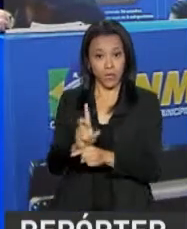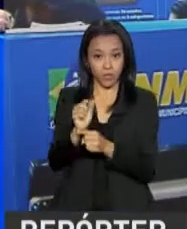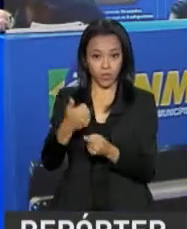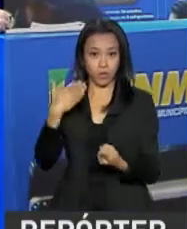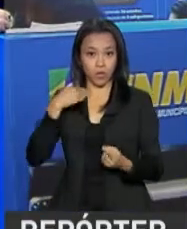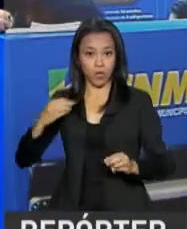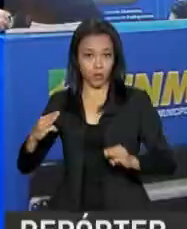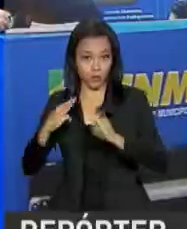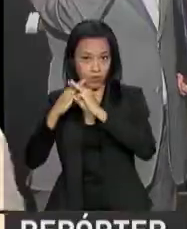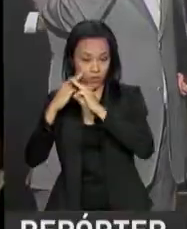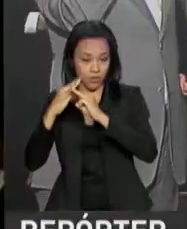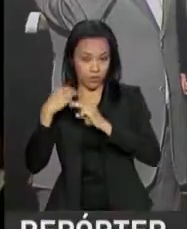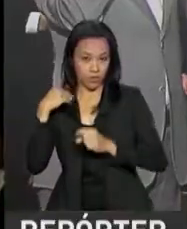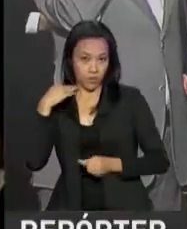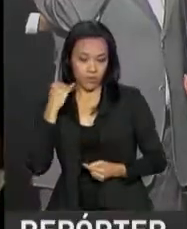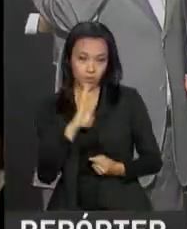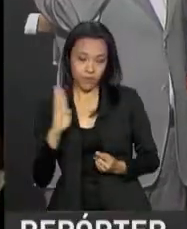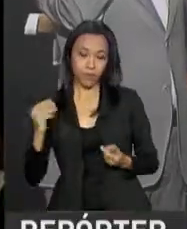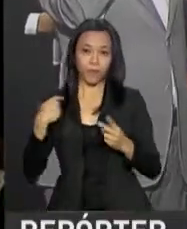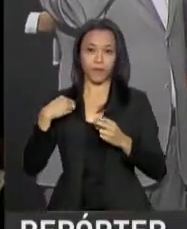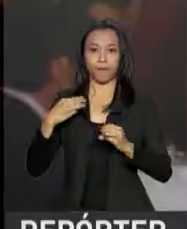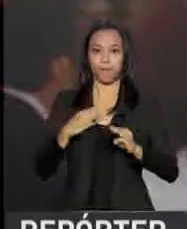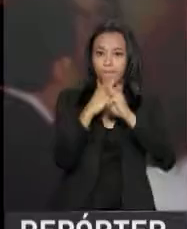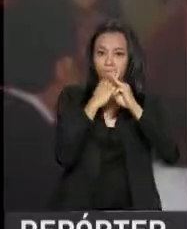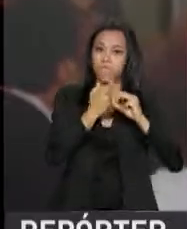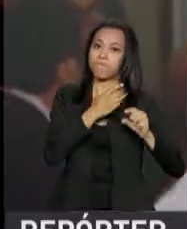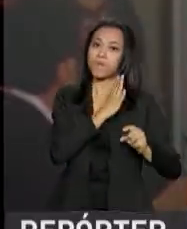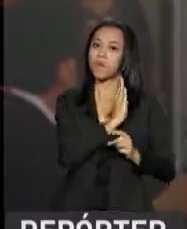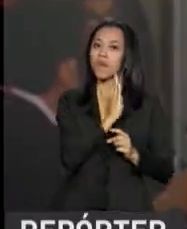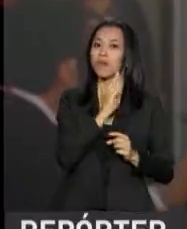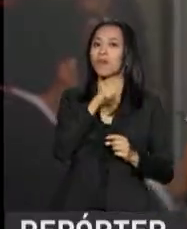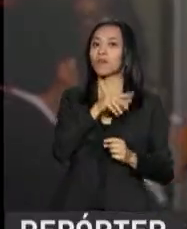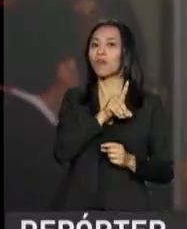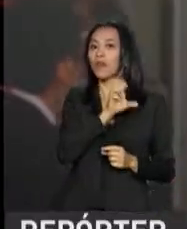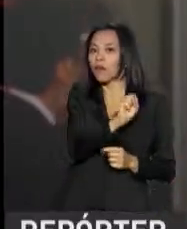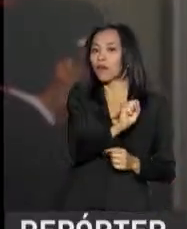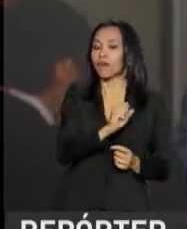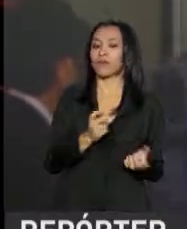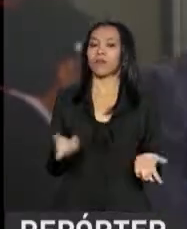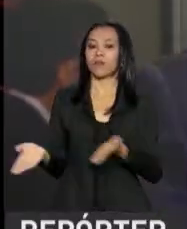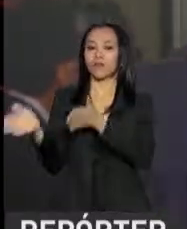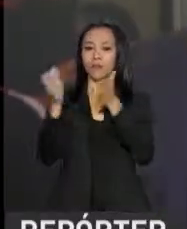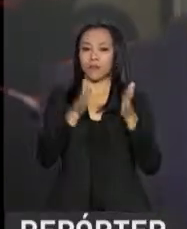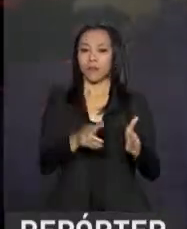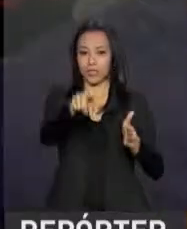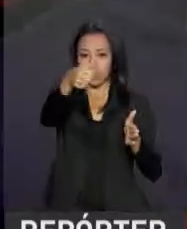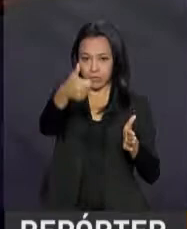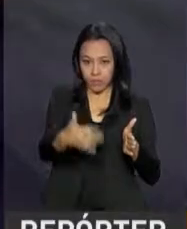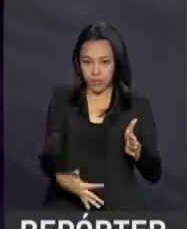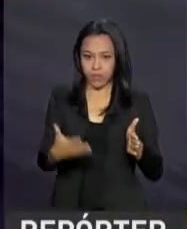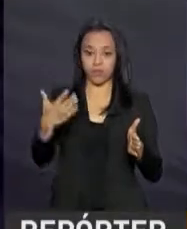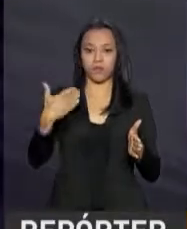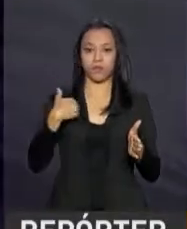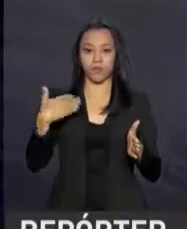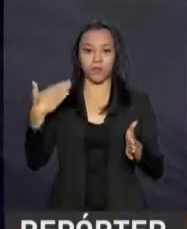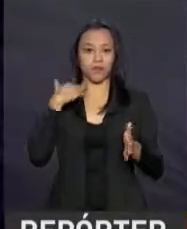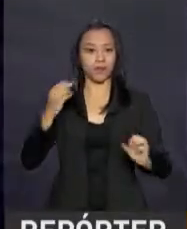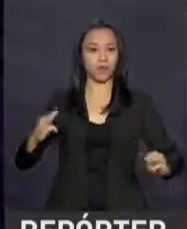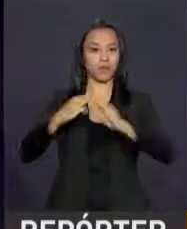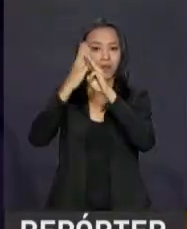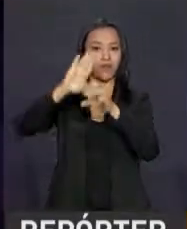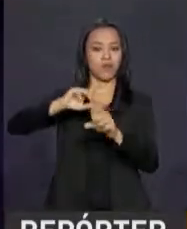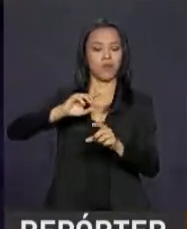caixa econômica e do bnds nós temos em caixa hoje mais ou menos quase 20 bilhões de recursos